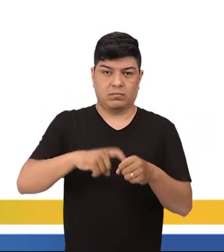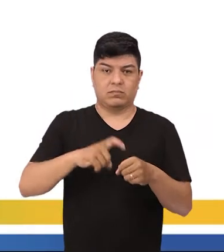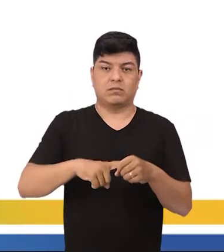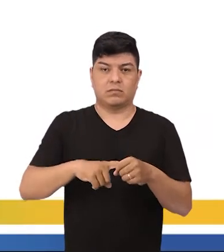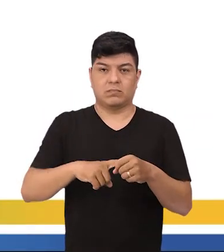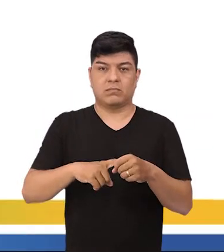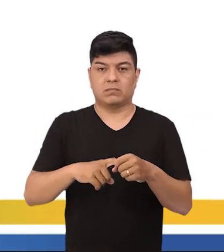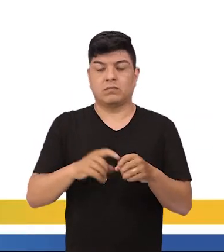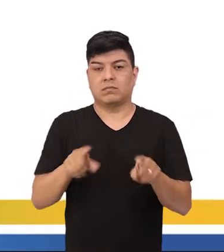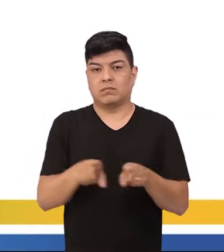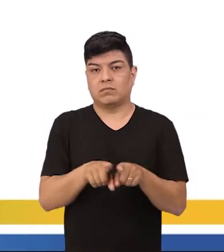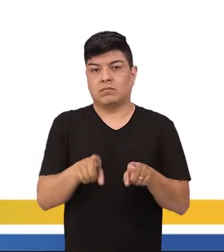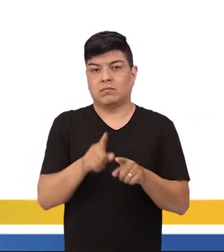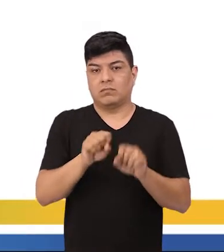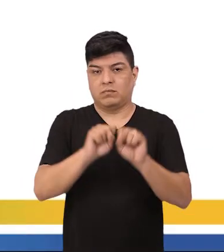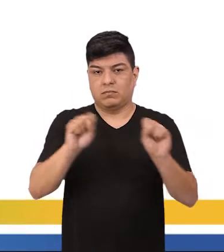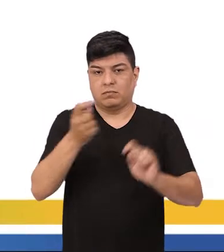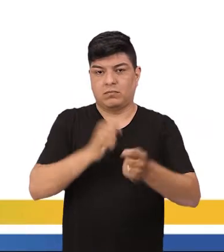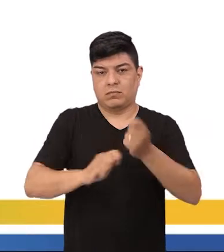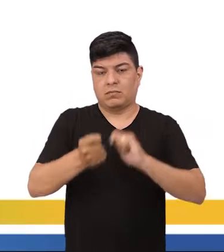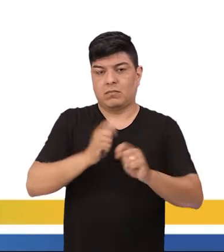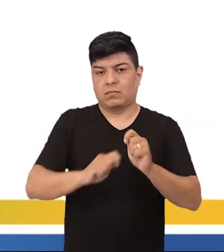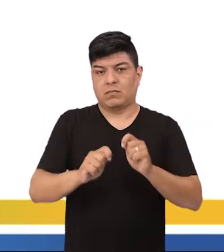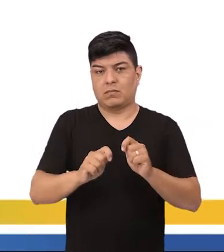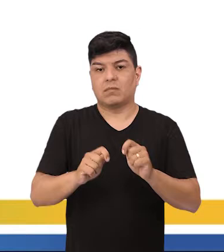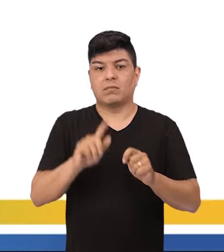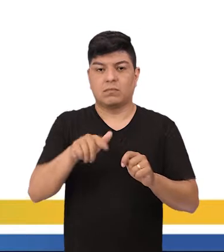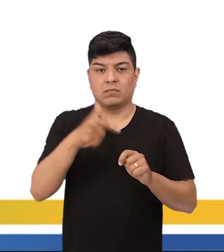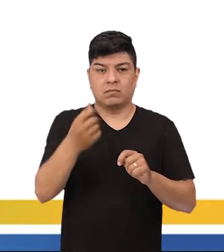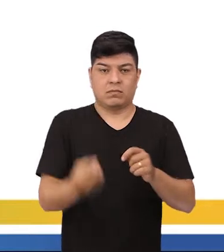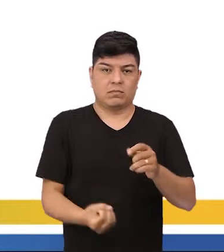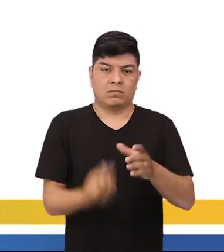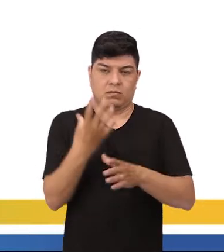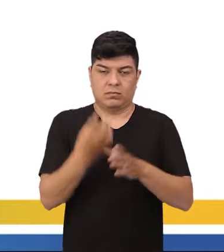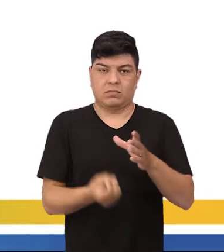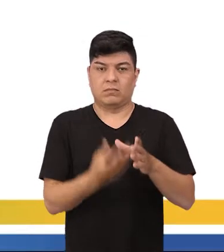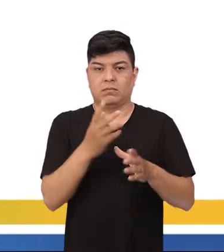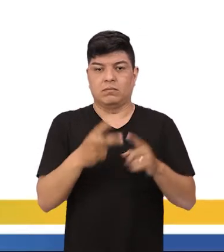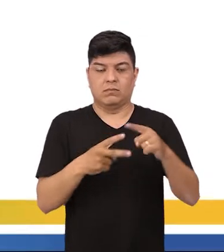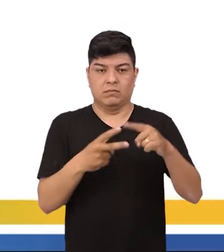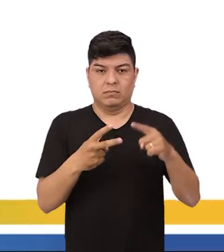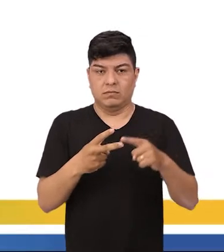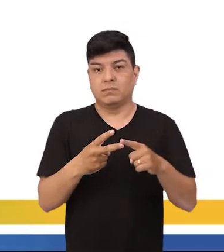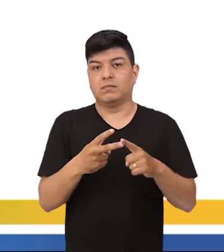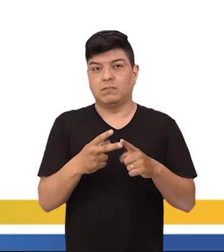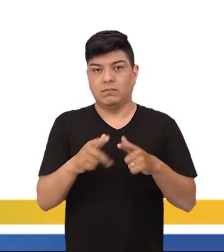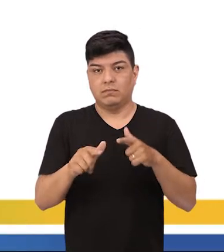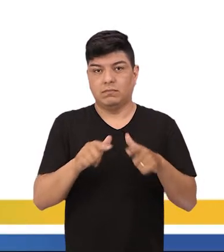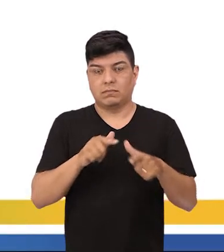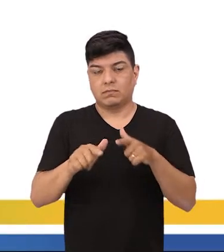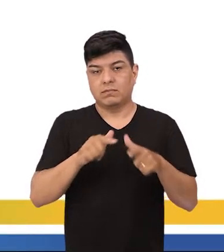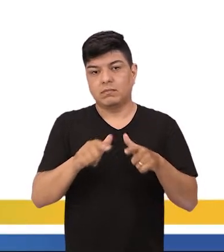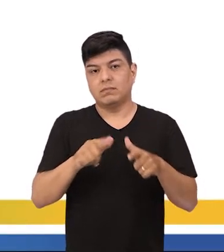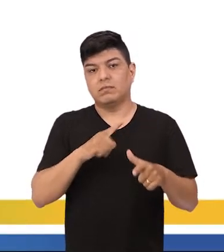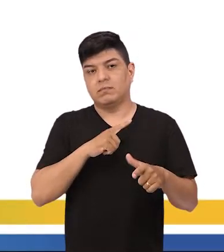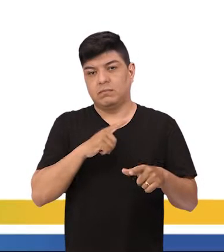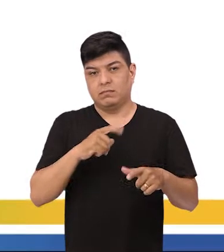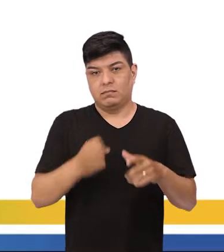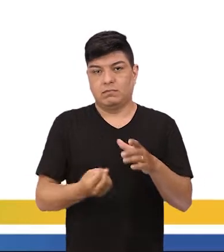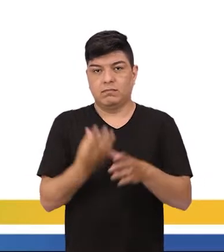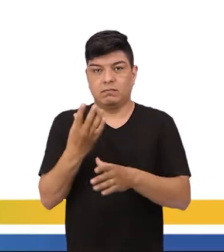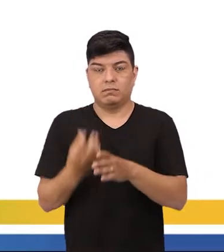mercantilismo, passou-se da circulação, comércio para a produção, e os dois tipos de atividade, circulação e